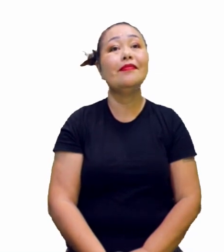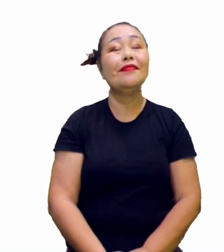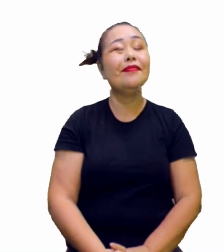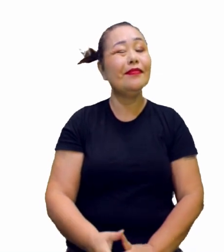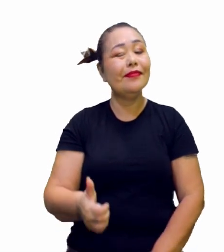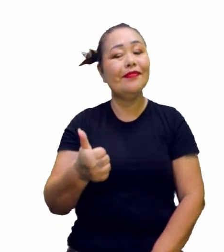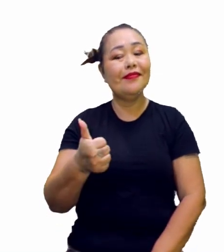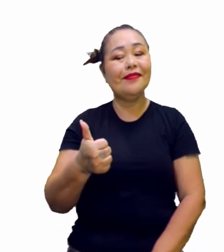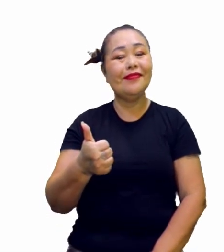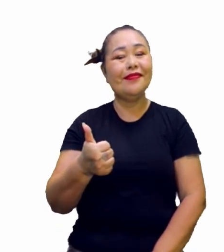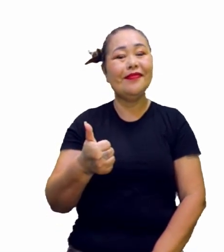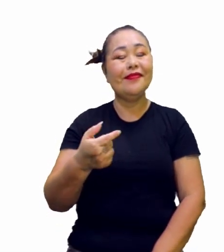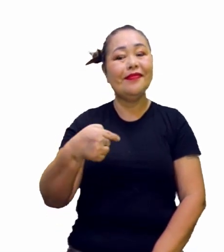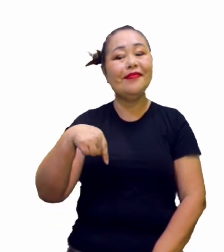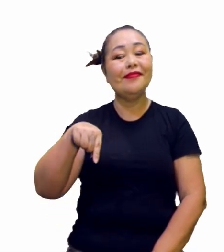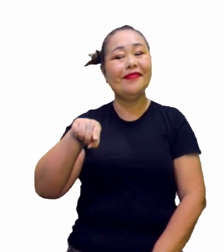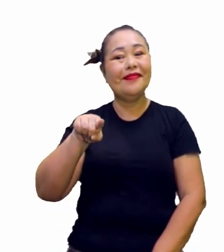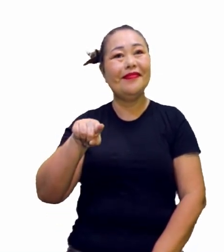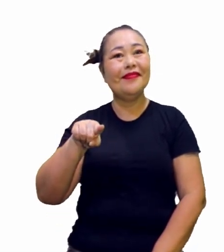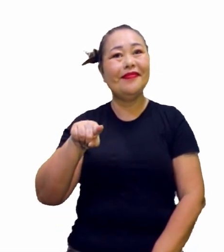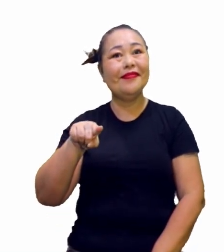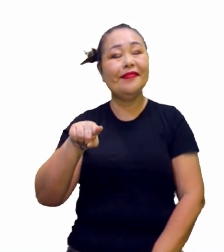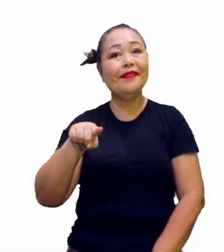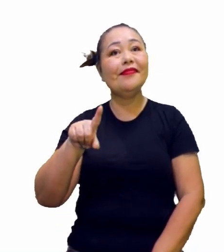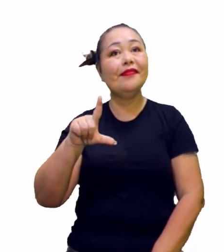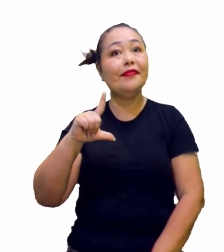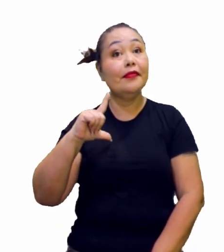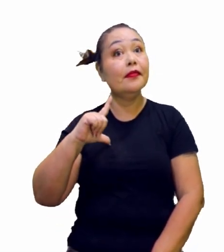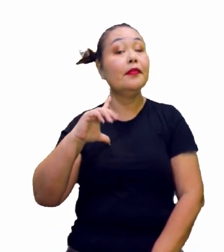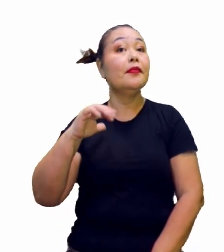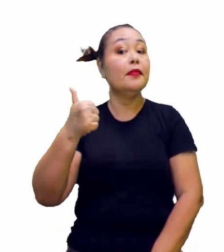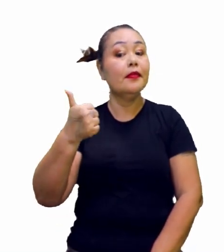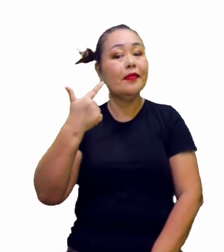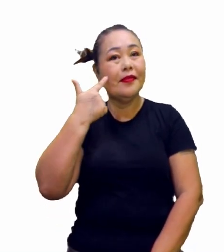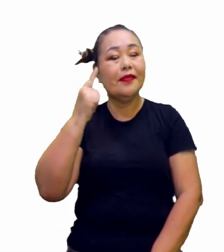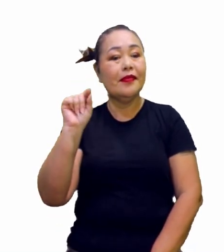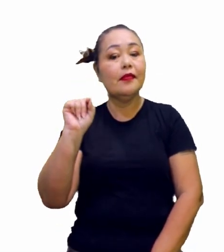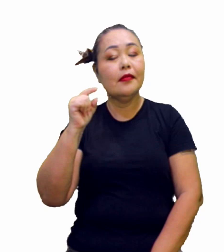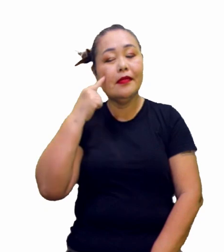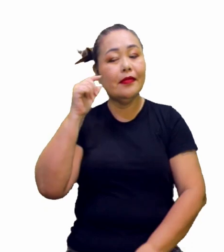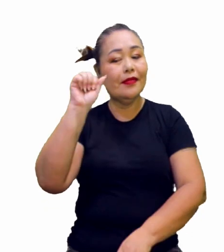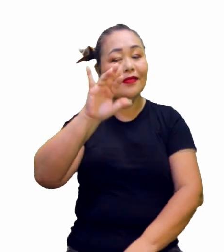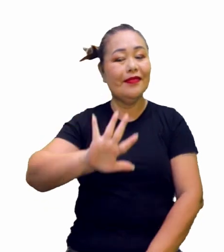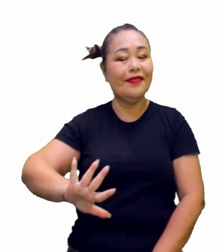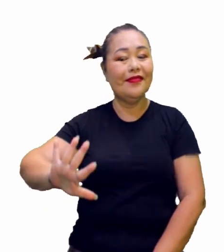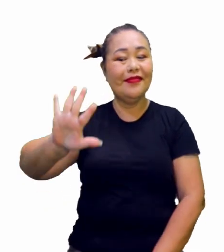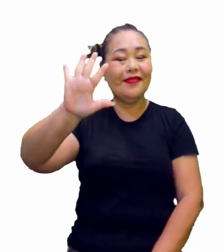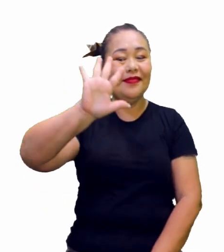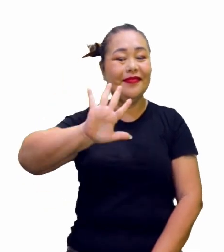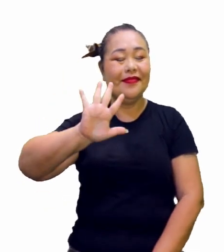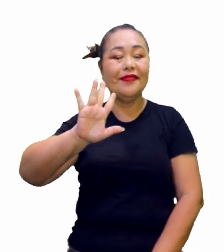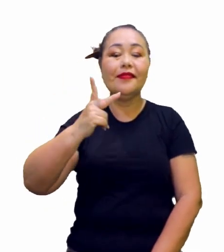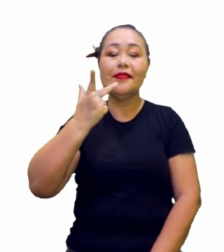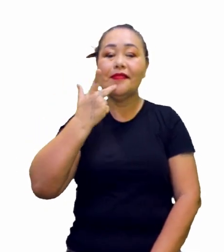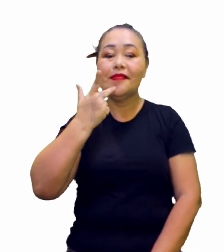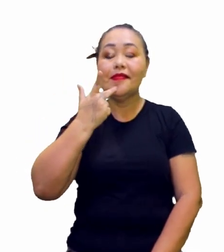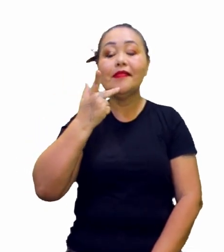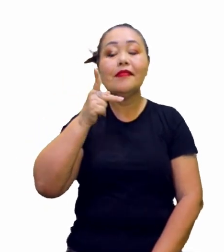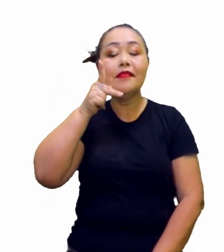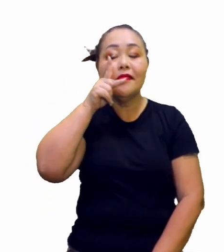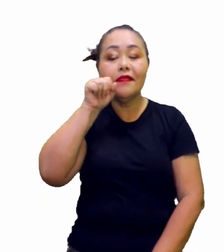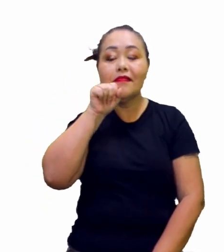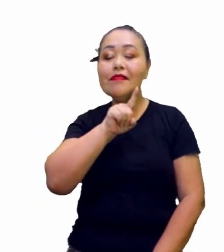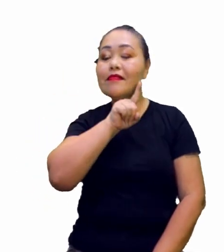singulares. Professor, como é que eu posso entender isso direito? Está vendo essa imagem? Quando você sai de Porto Velho e vai